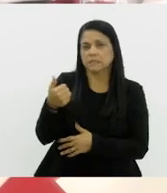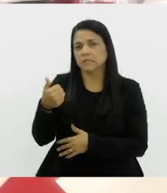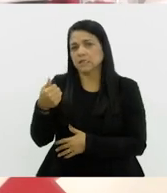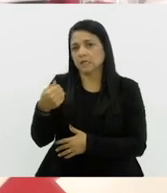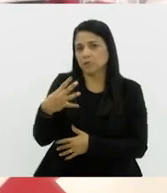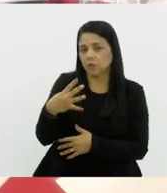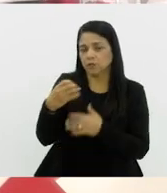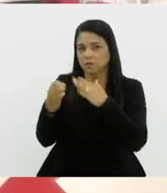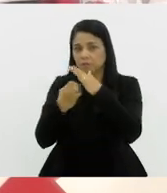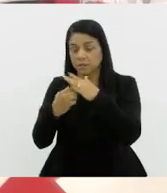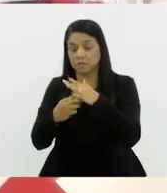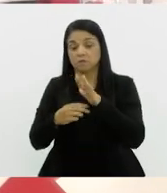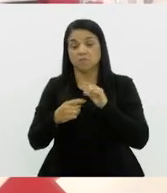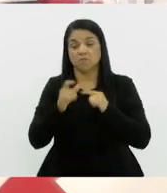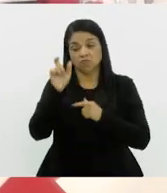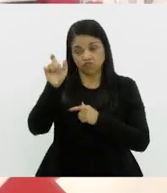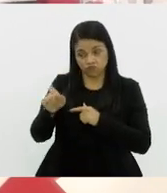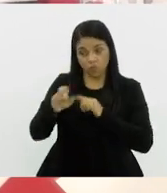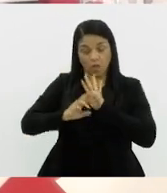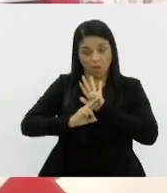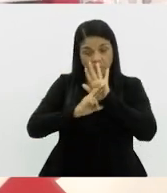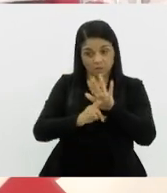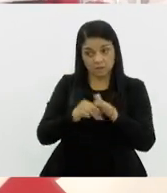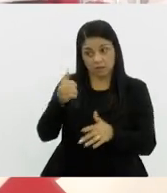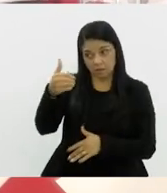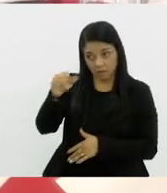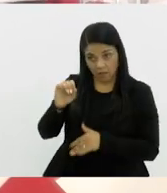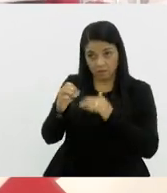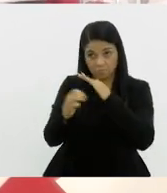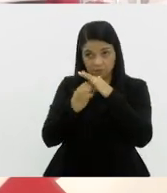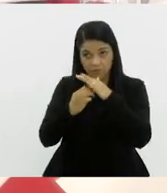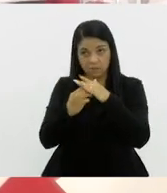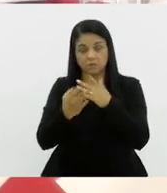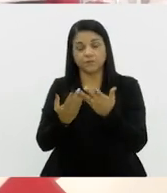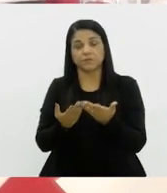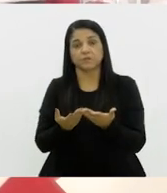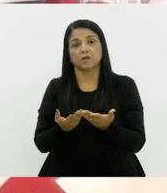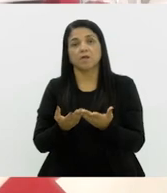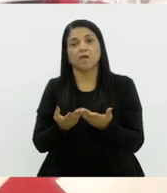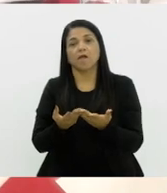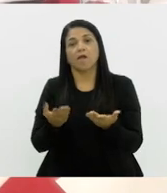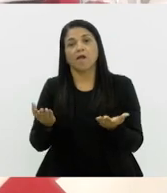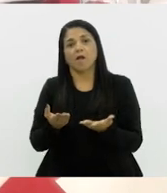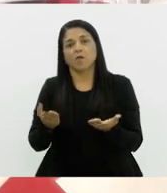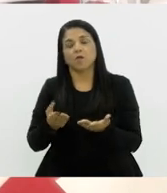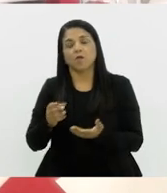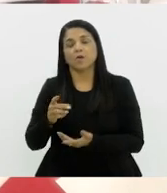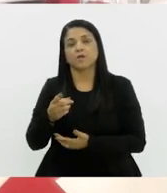O senhor representa 10, né? Depois vamos ouvir também o senhor... Cadê aqui o nome dele? Davi, doutor Davi.